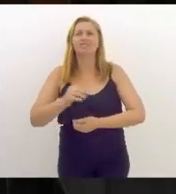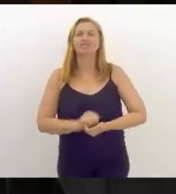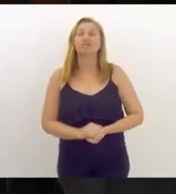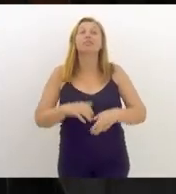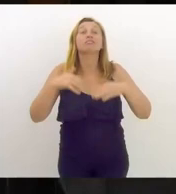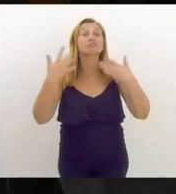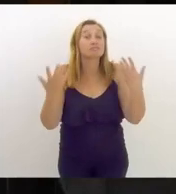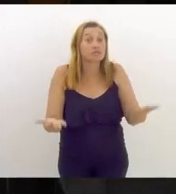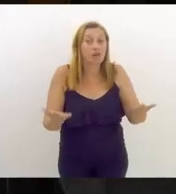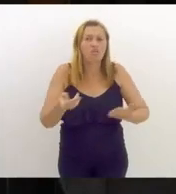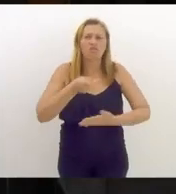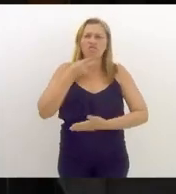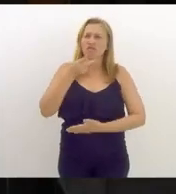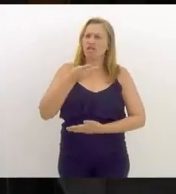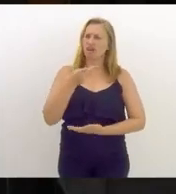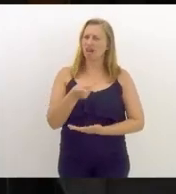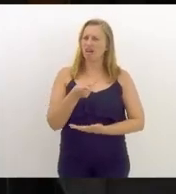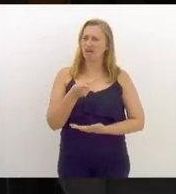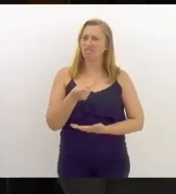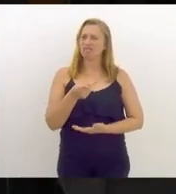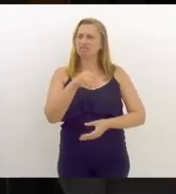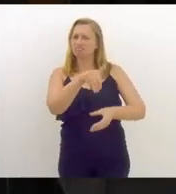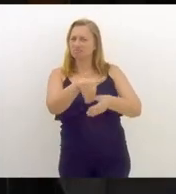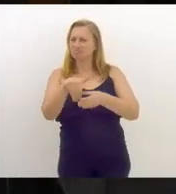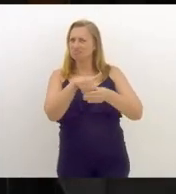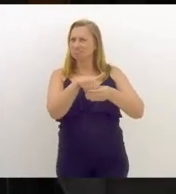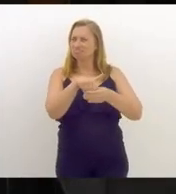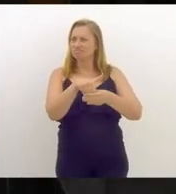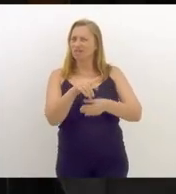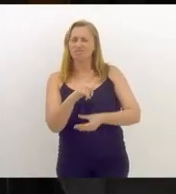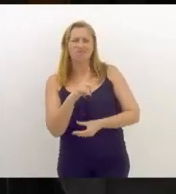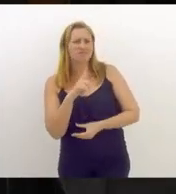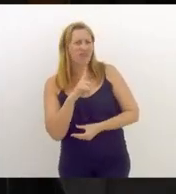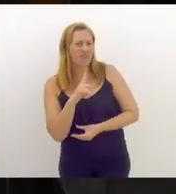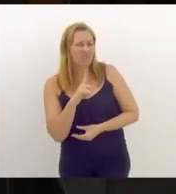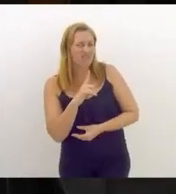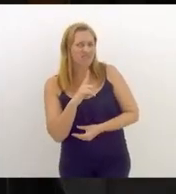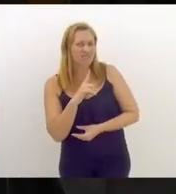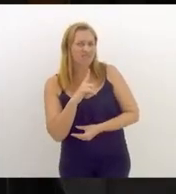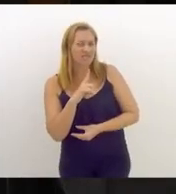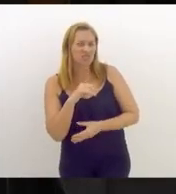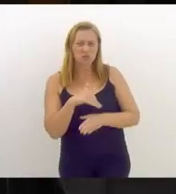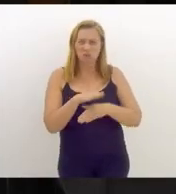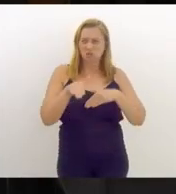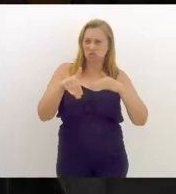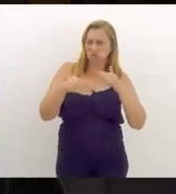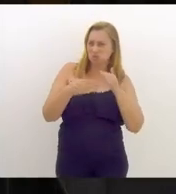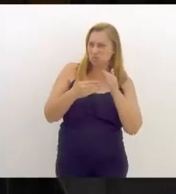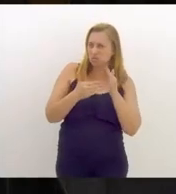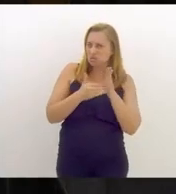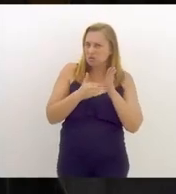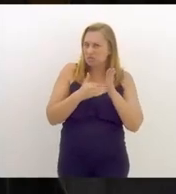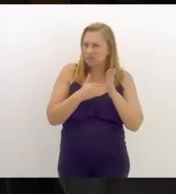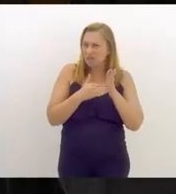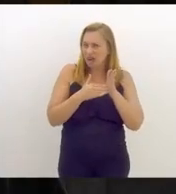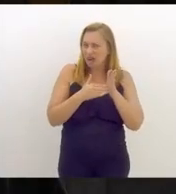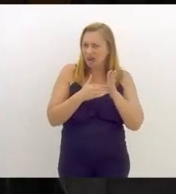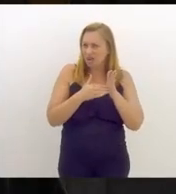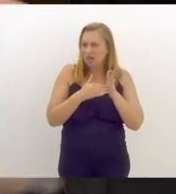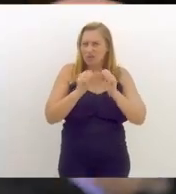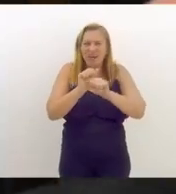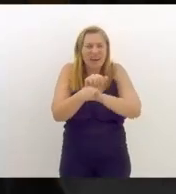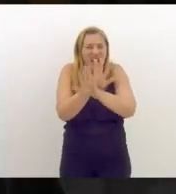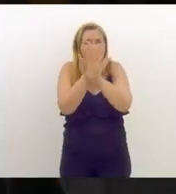então dizer que essa eleição teve Total isenção e